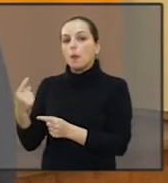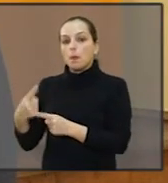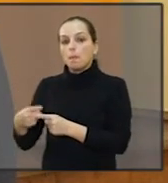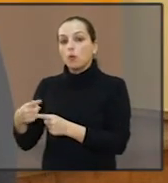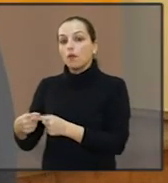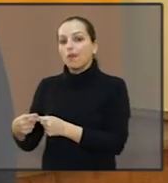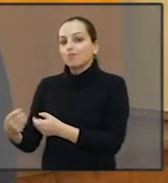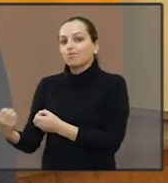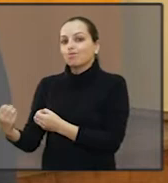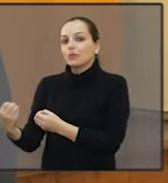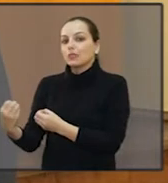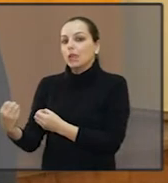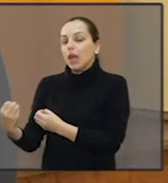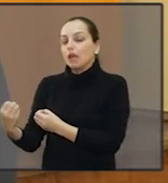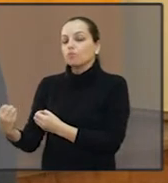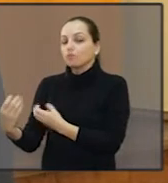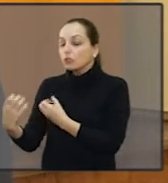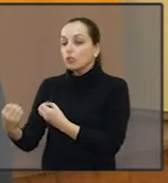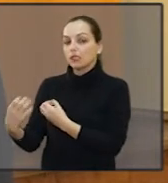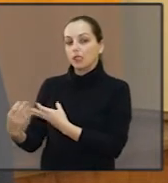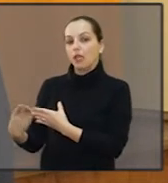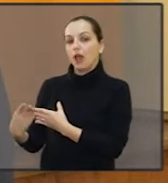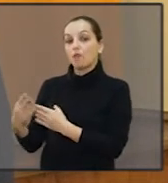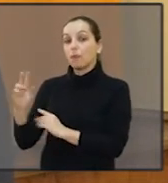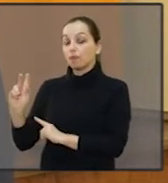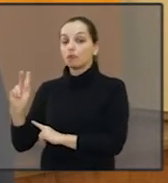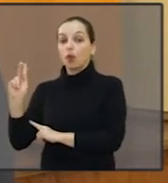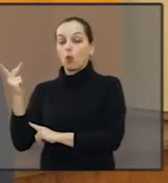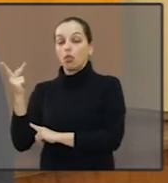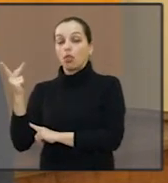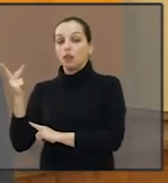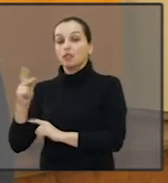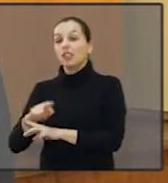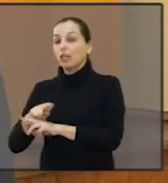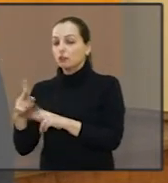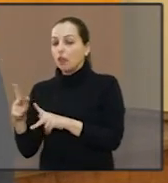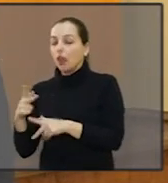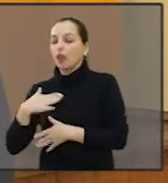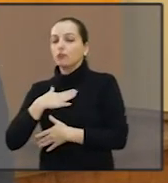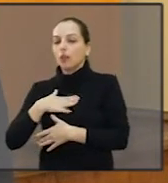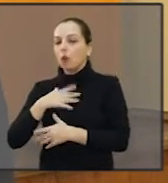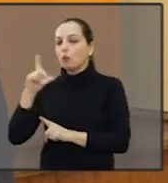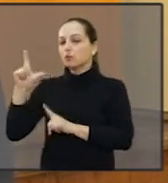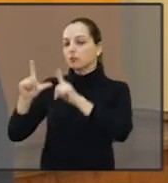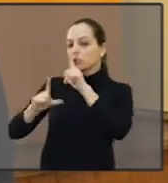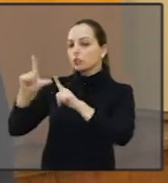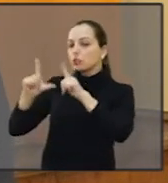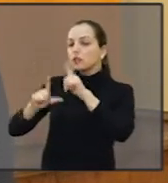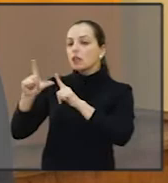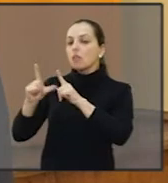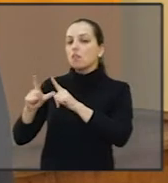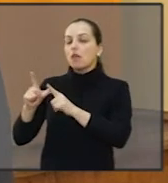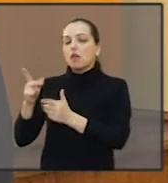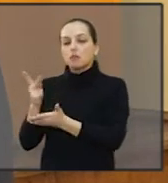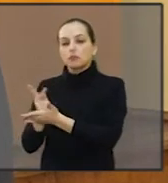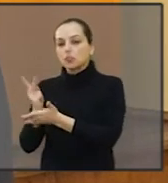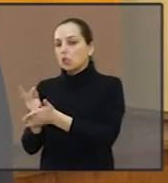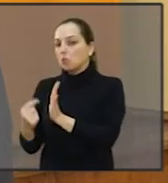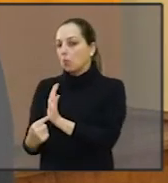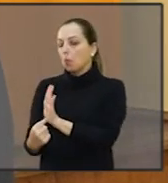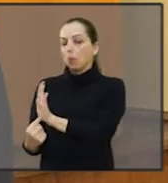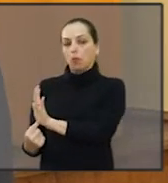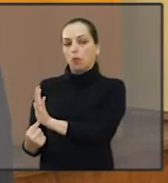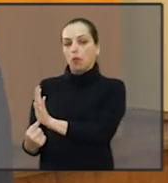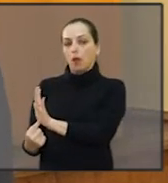Então, assim, a Hortência já é bem diferente da Paula, né? A Hortência, ela gosta muito de mídia, ela está sempre na mídia,